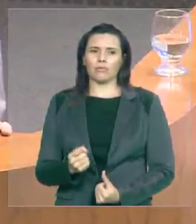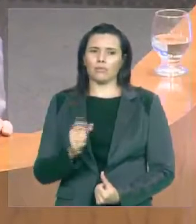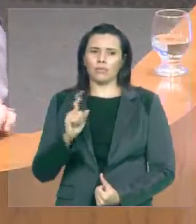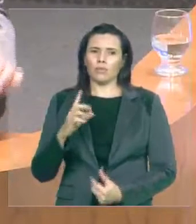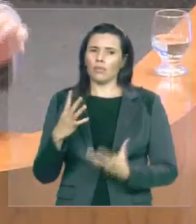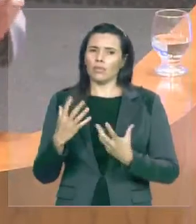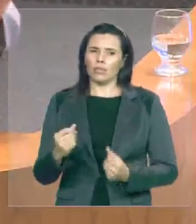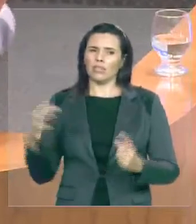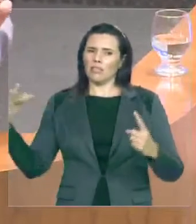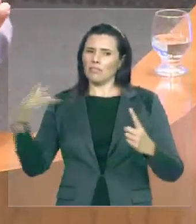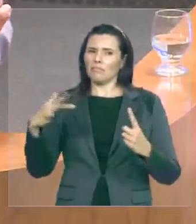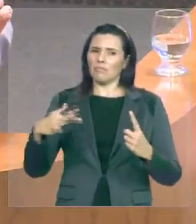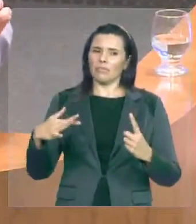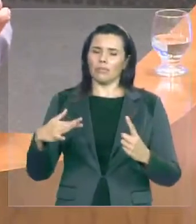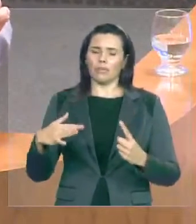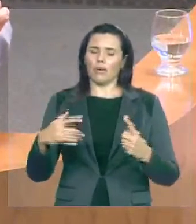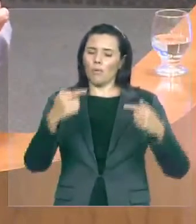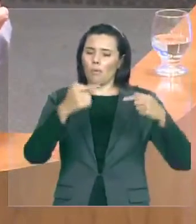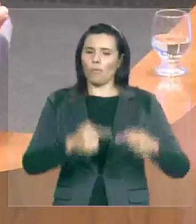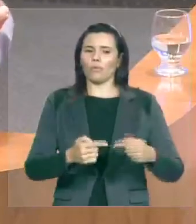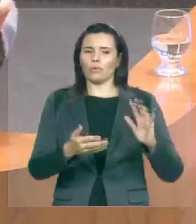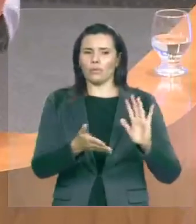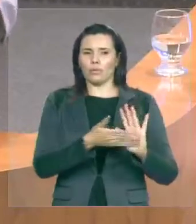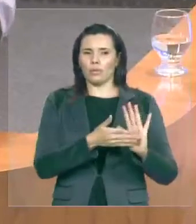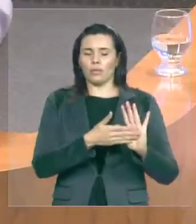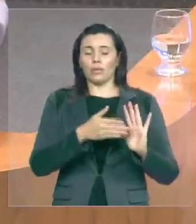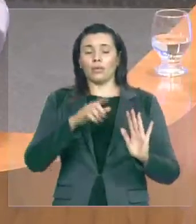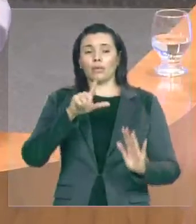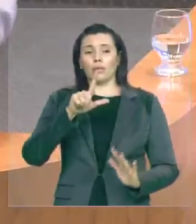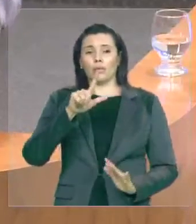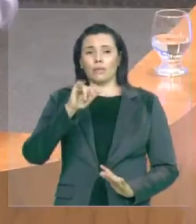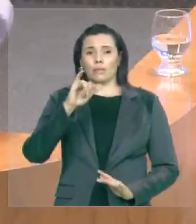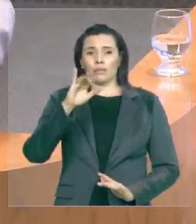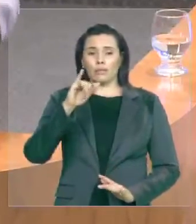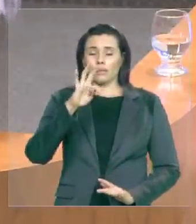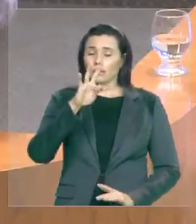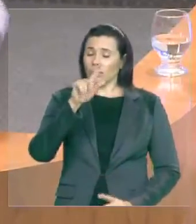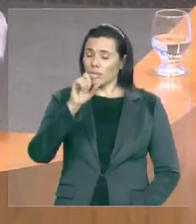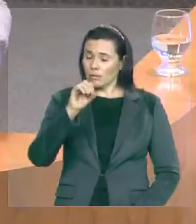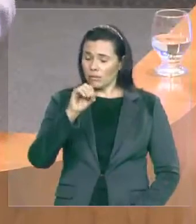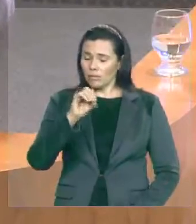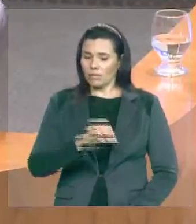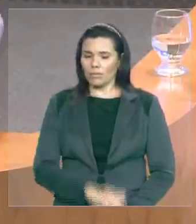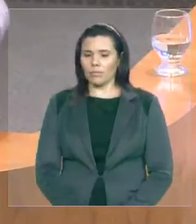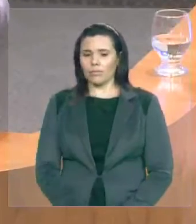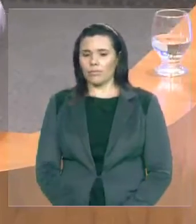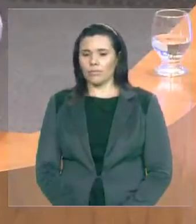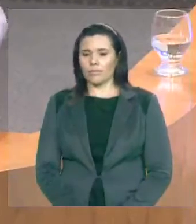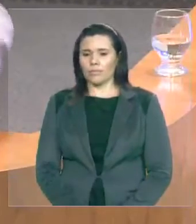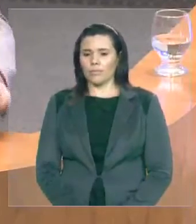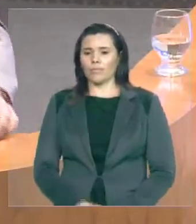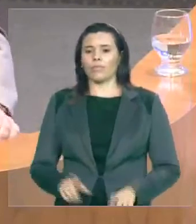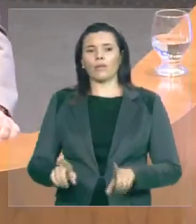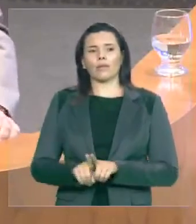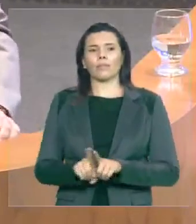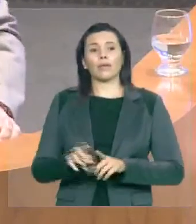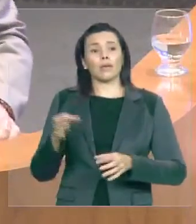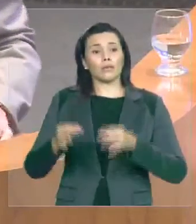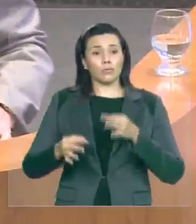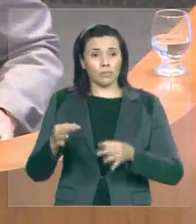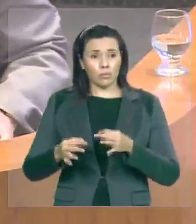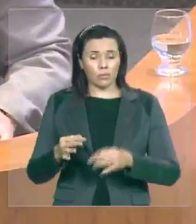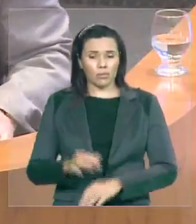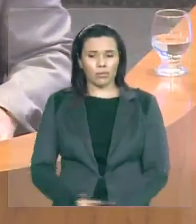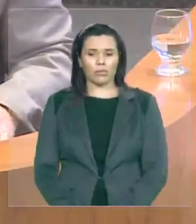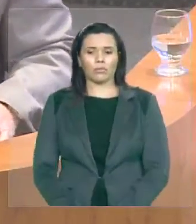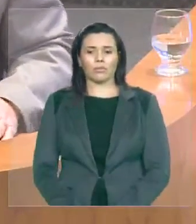E, com certeza, a justiça que já foi denegrida por parte deles,